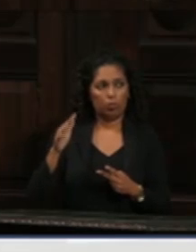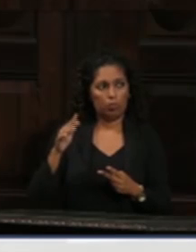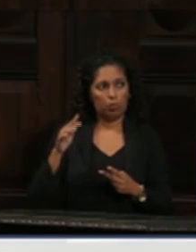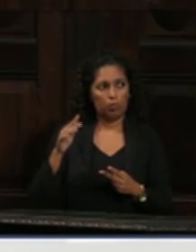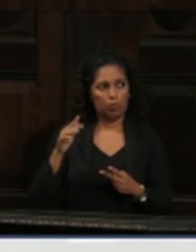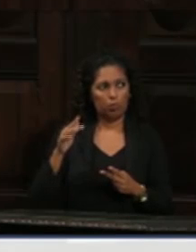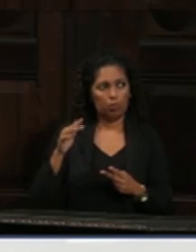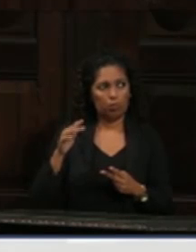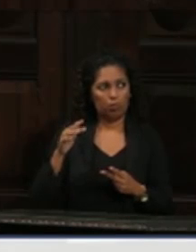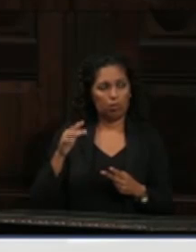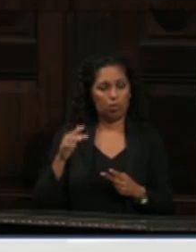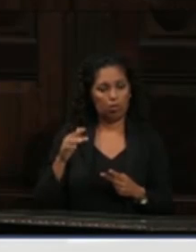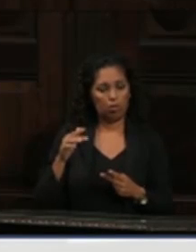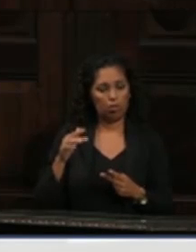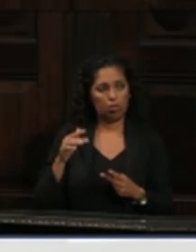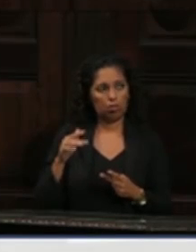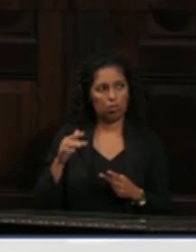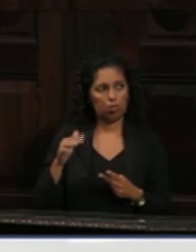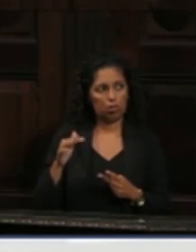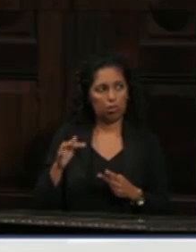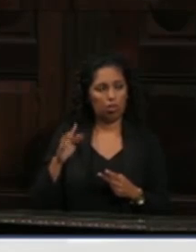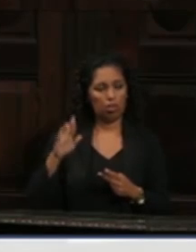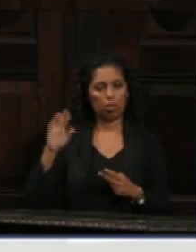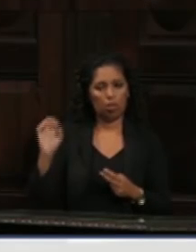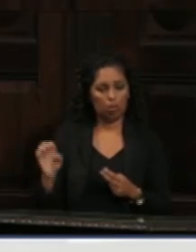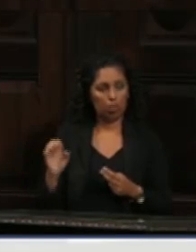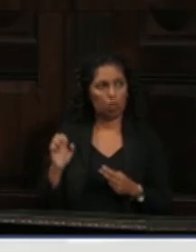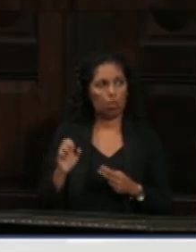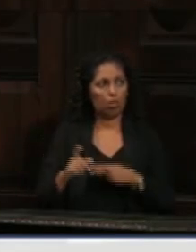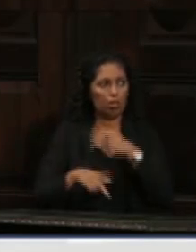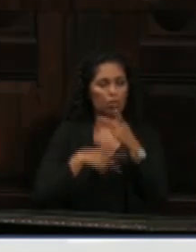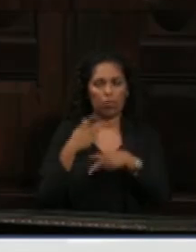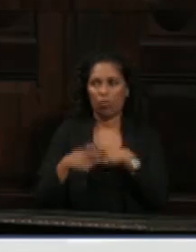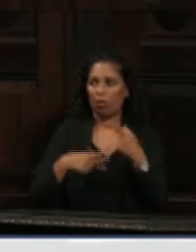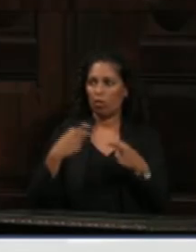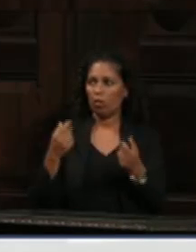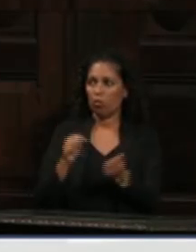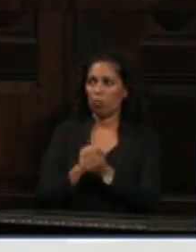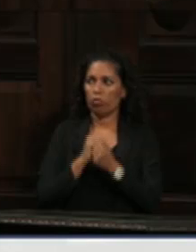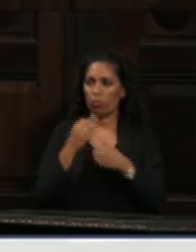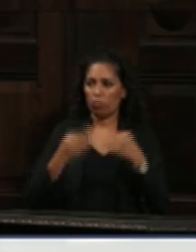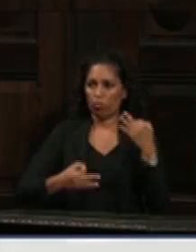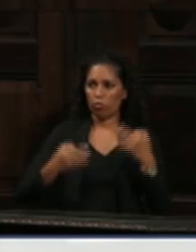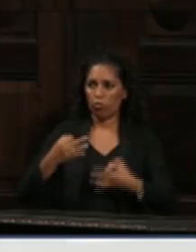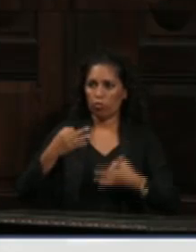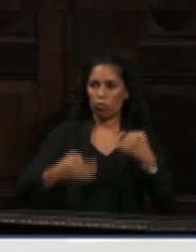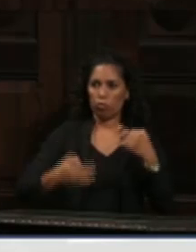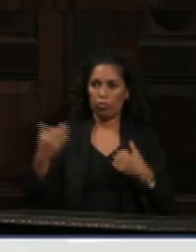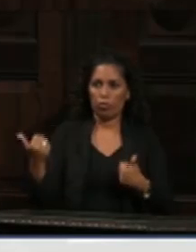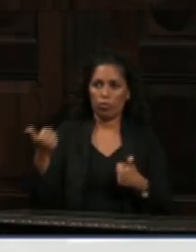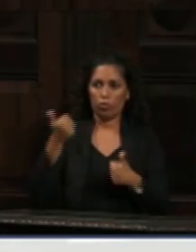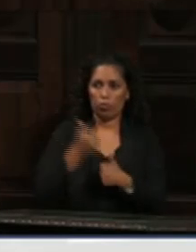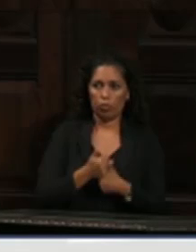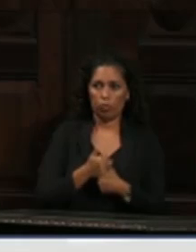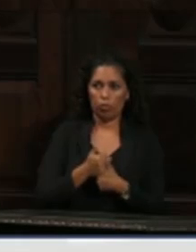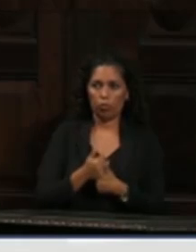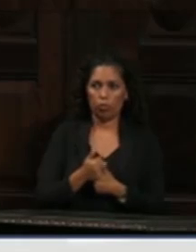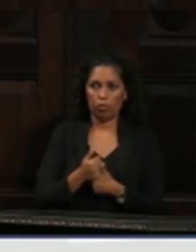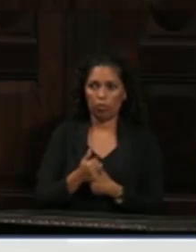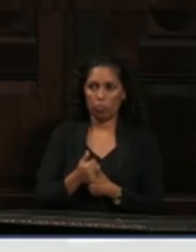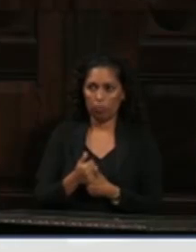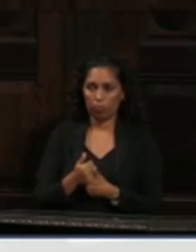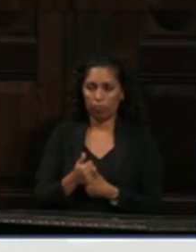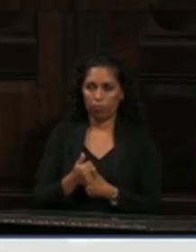deu primeiro um parecer através do juiz substituto do desembargador, das férias